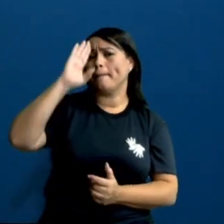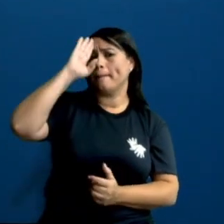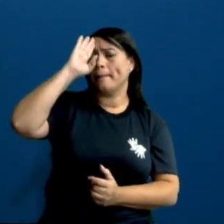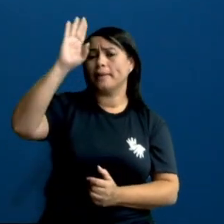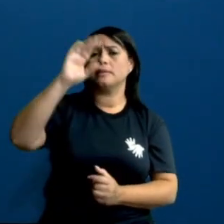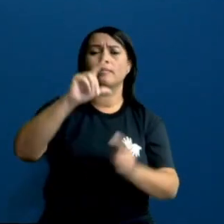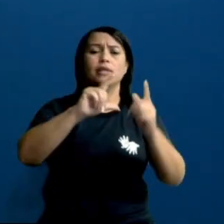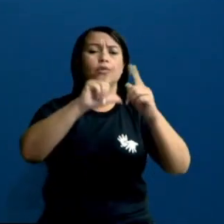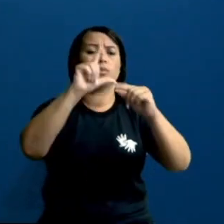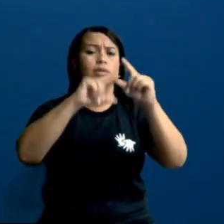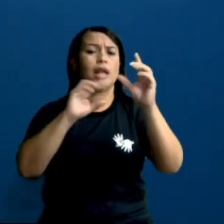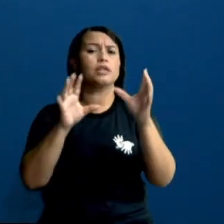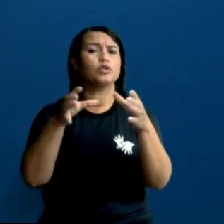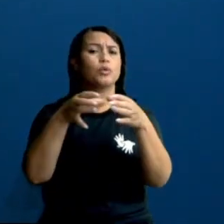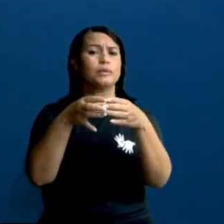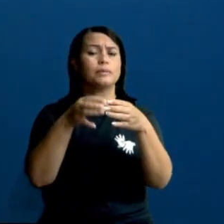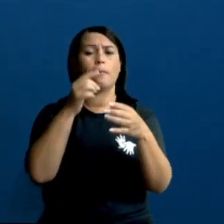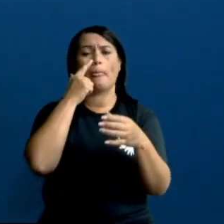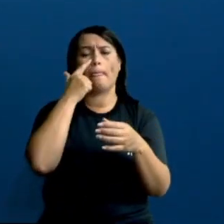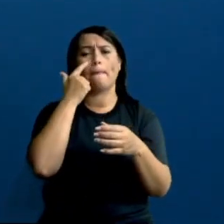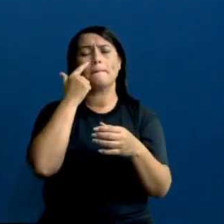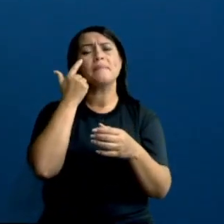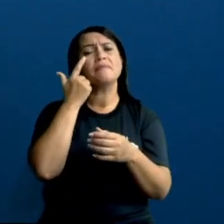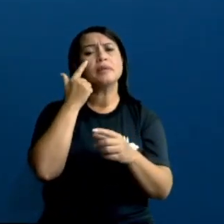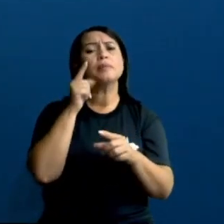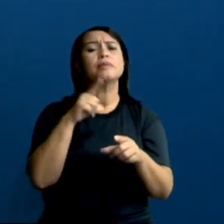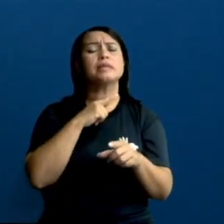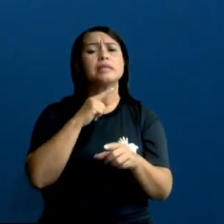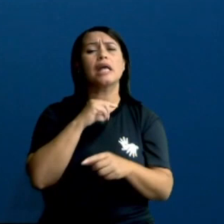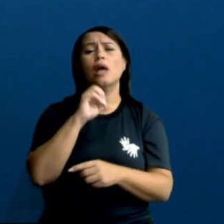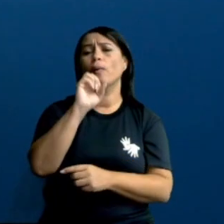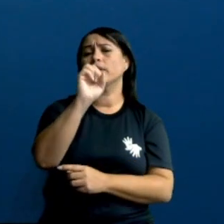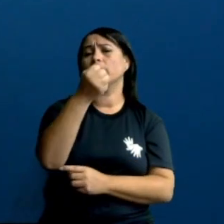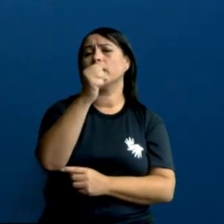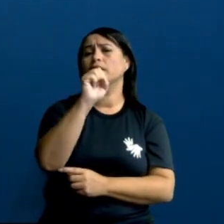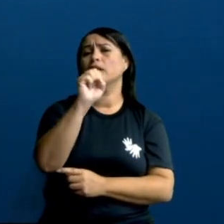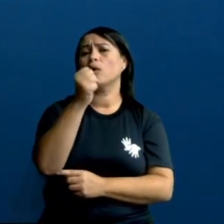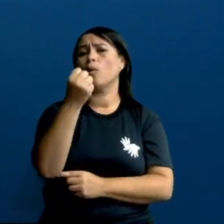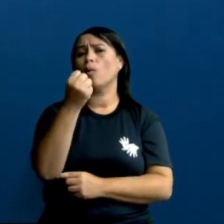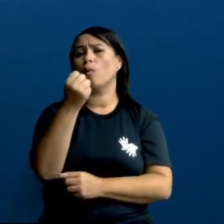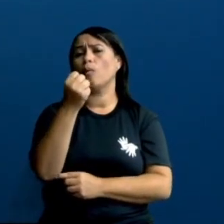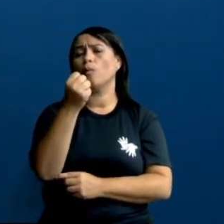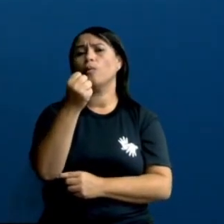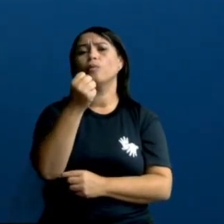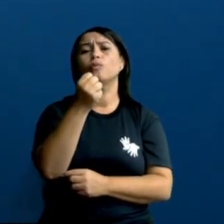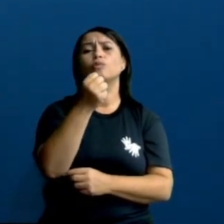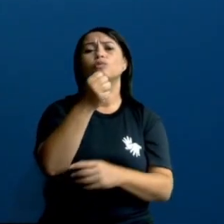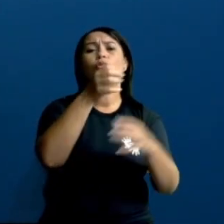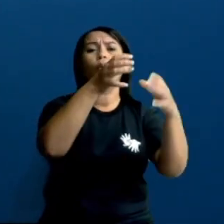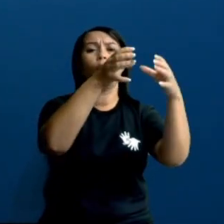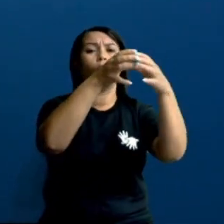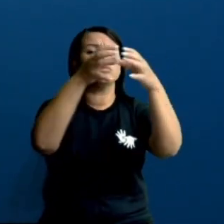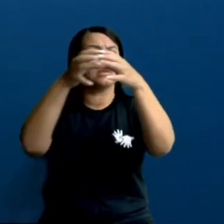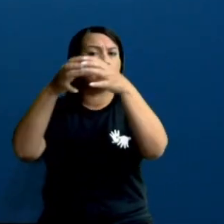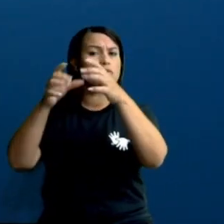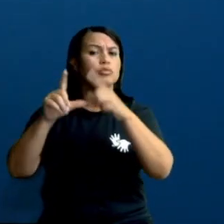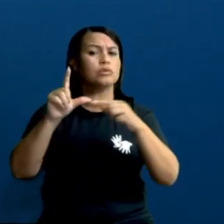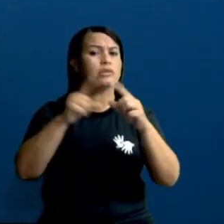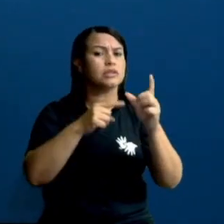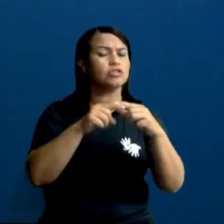Principais constelações. A gente viu que tem 88 constelações